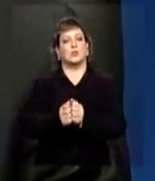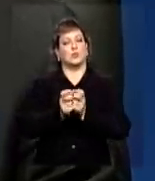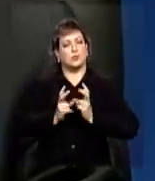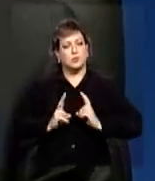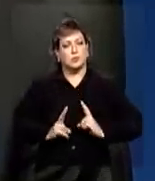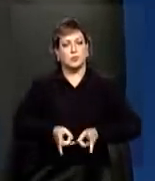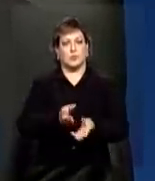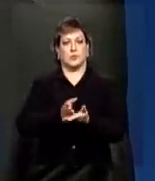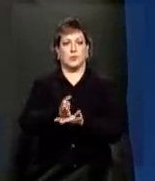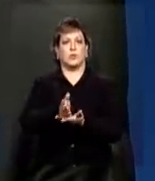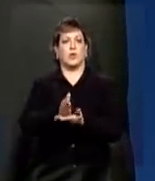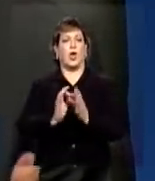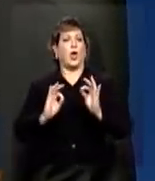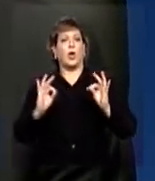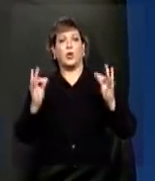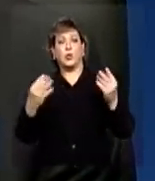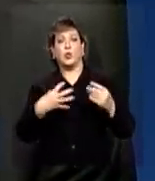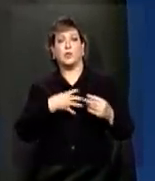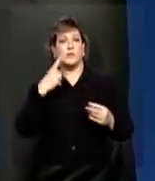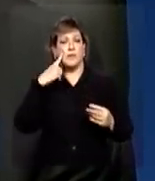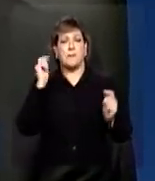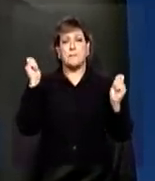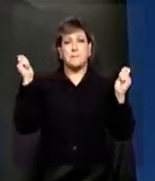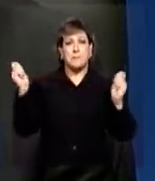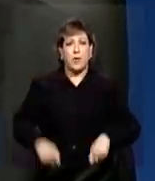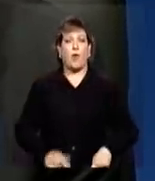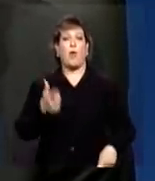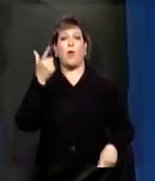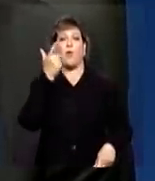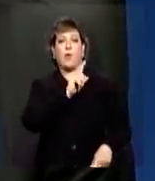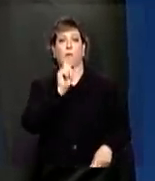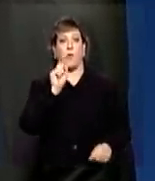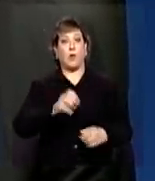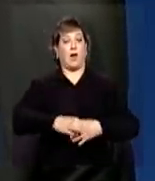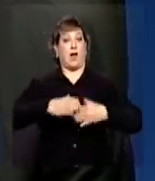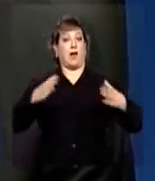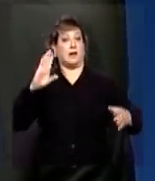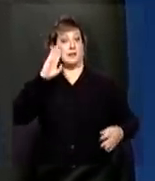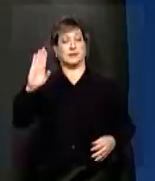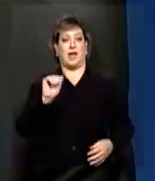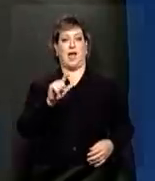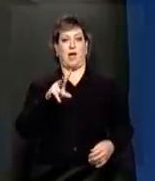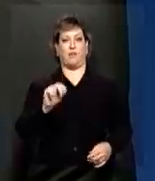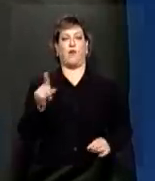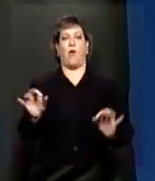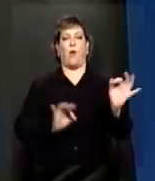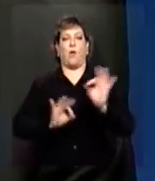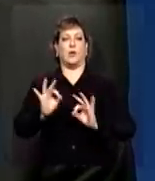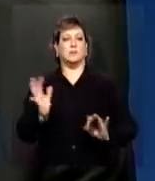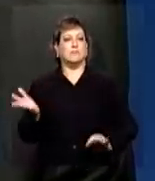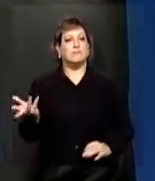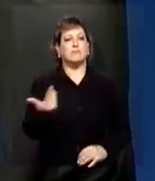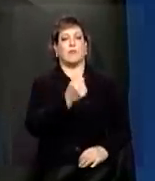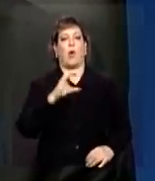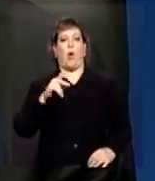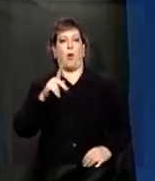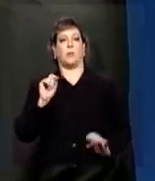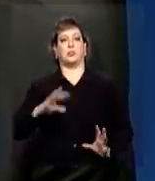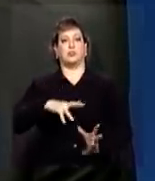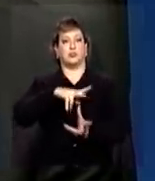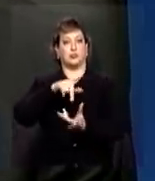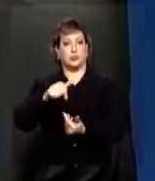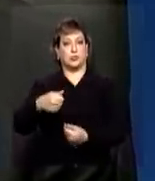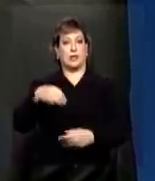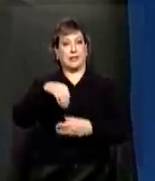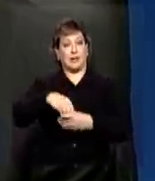em todos os sentidos, para alcançarmos o grande objetivo de organizar uma grande Copa do Mundo em nosso país,